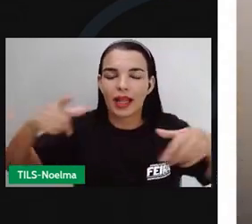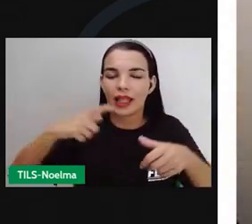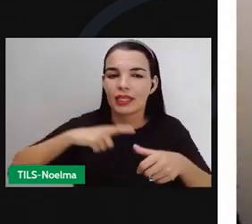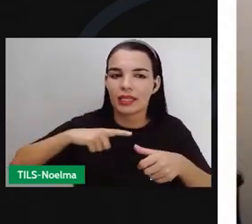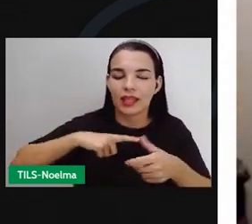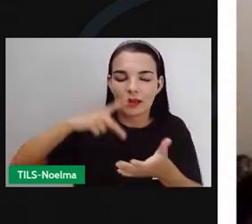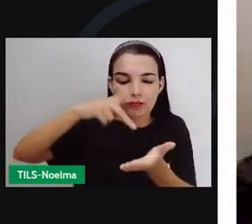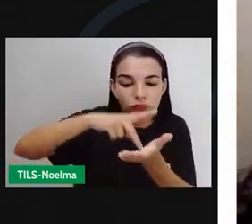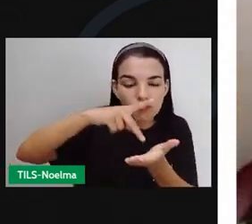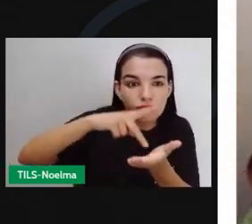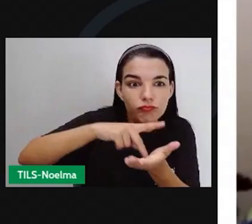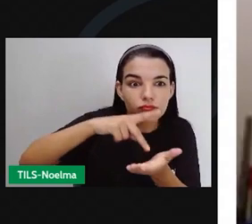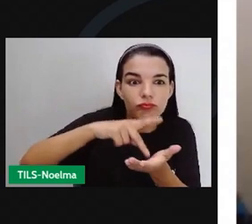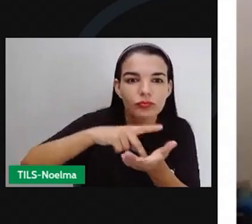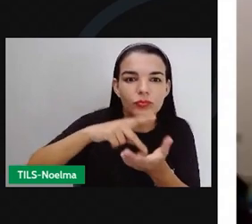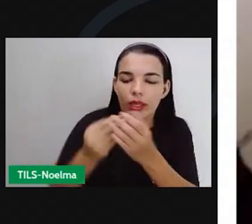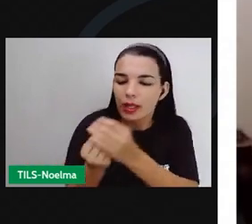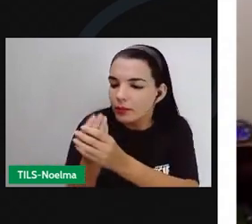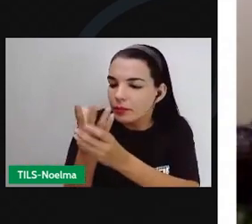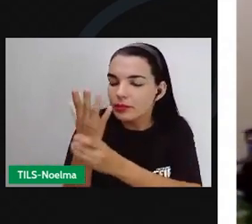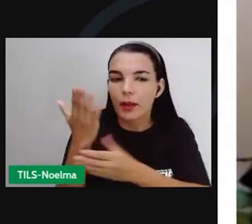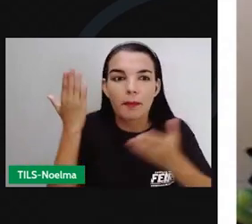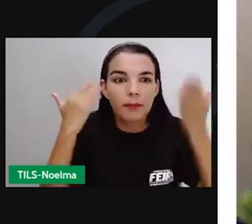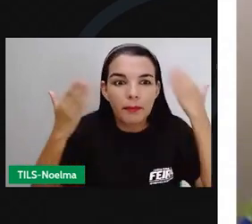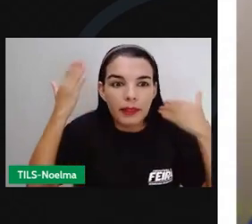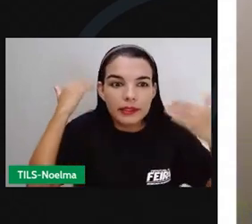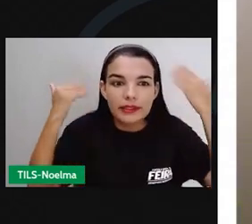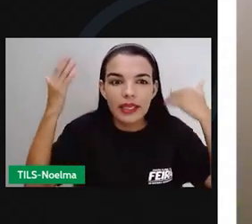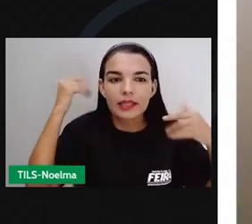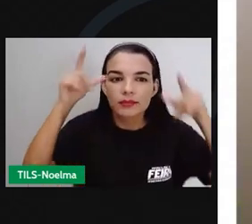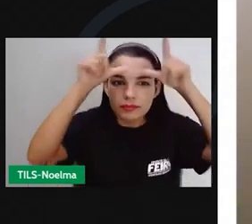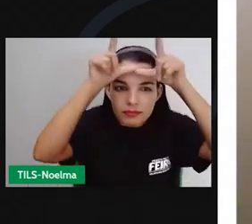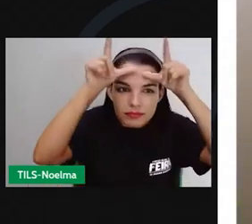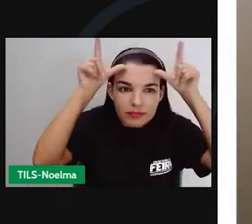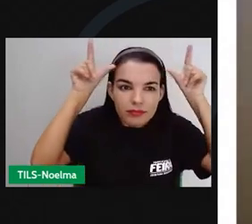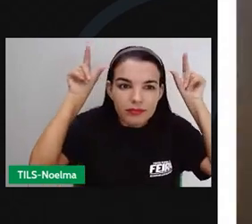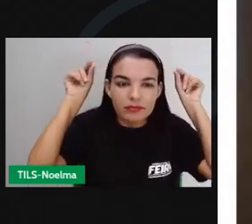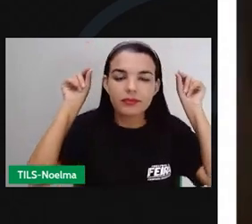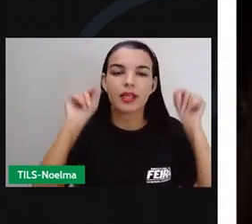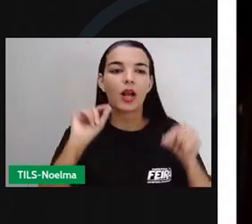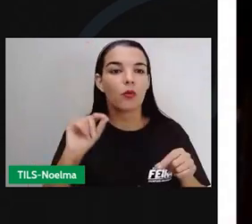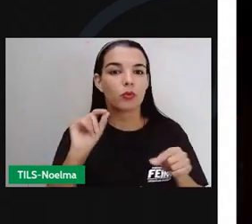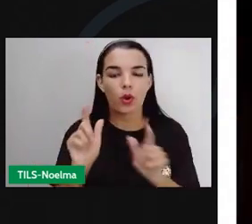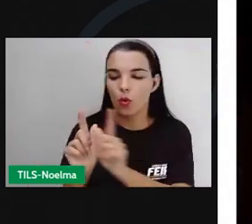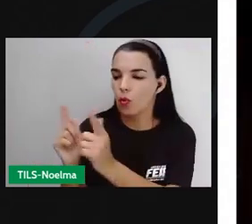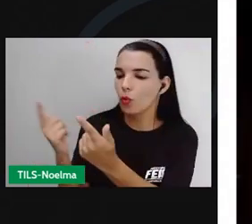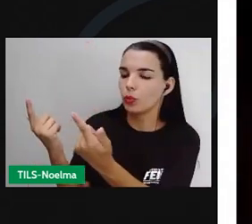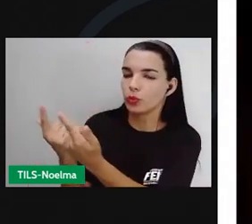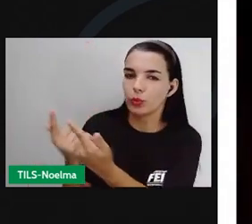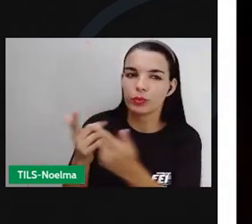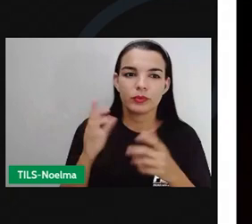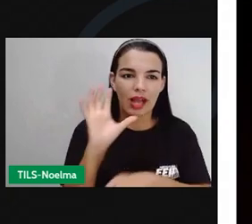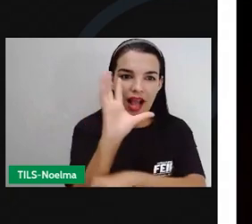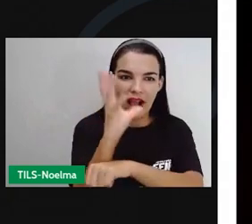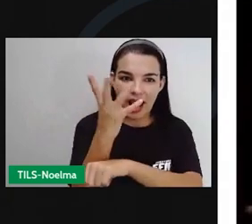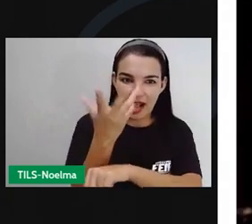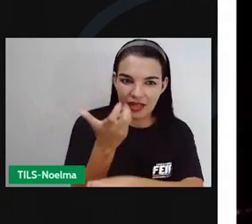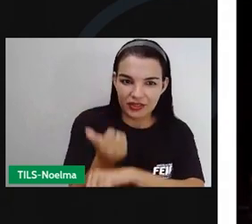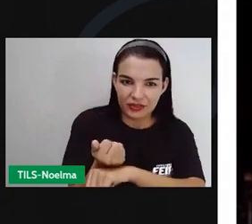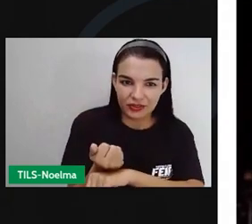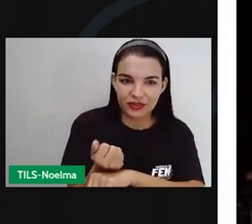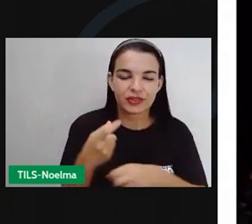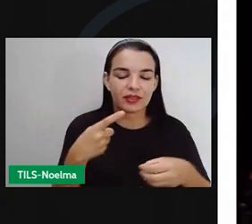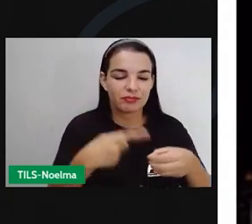autenticidade conforme criada pelos bandoleiros do sertão. É uma trupe de artistas sertanejos exatamente